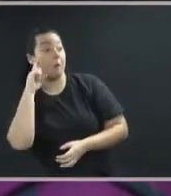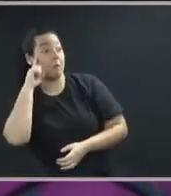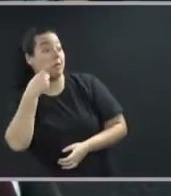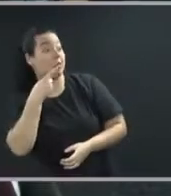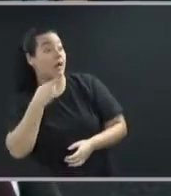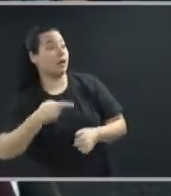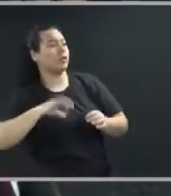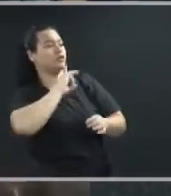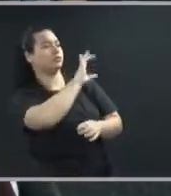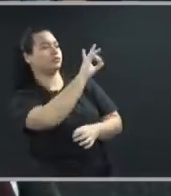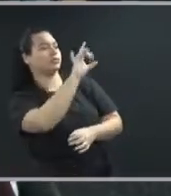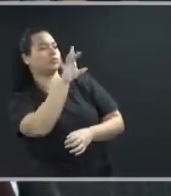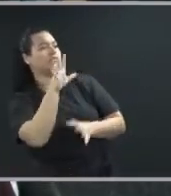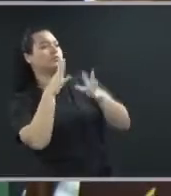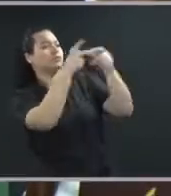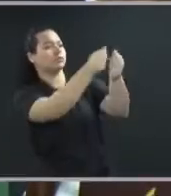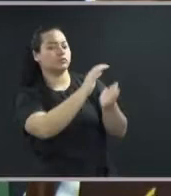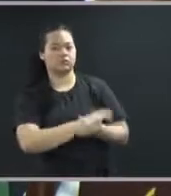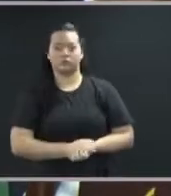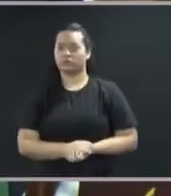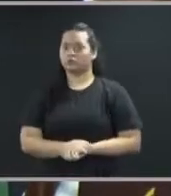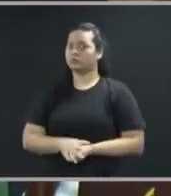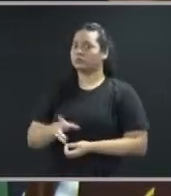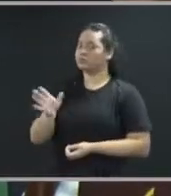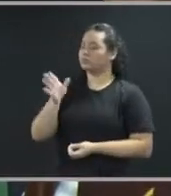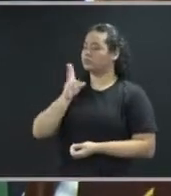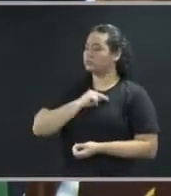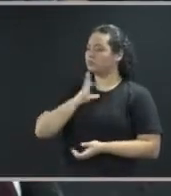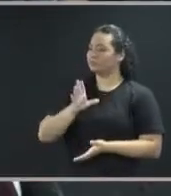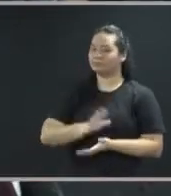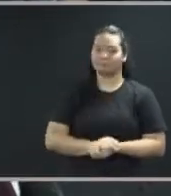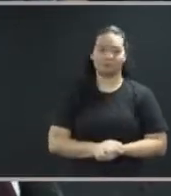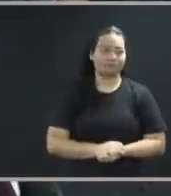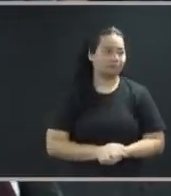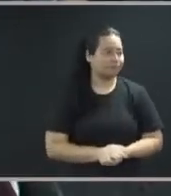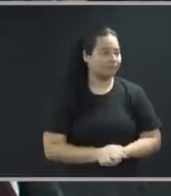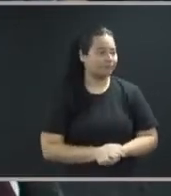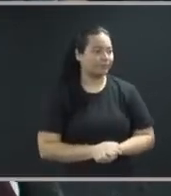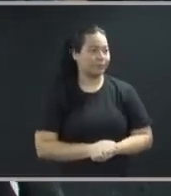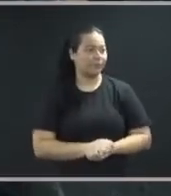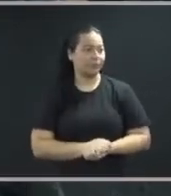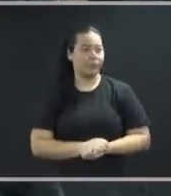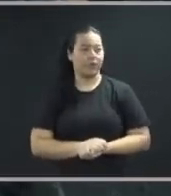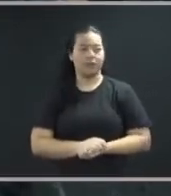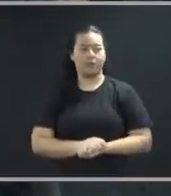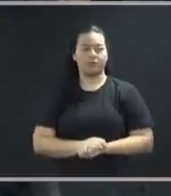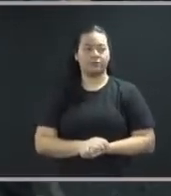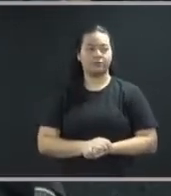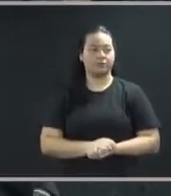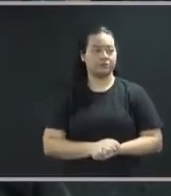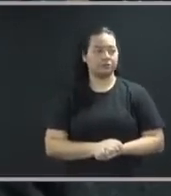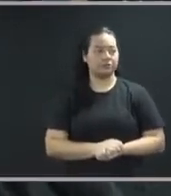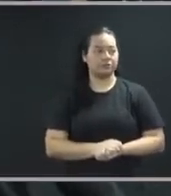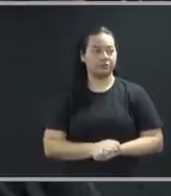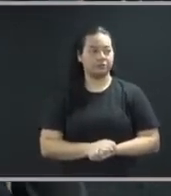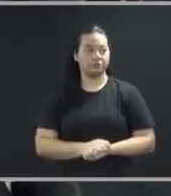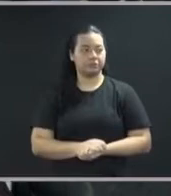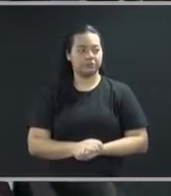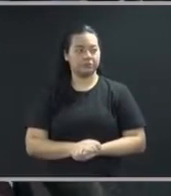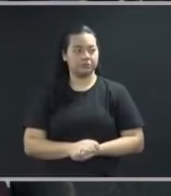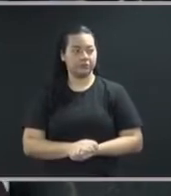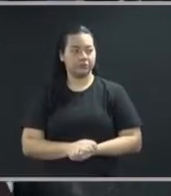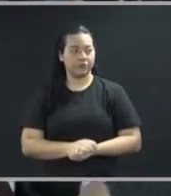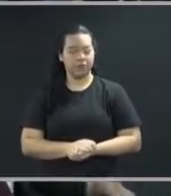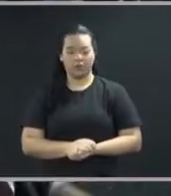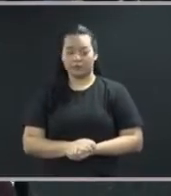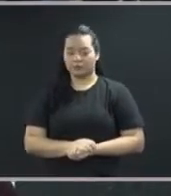Só ficou a mulher que foi me buscar junto com a companheira dela, que era lá do movimento carismático da Igreja Católica, a mulher do